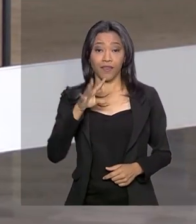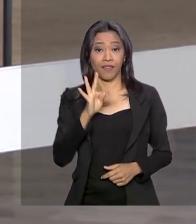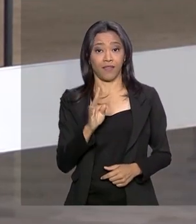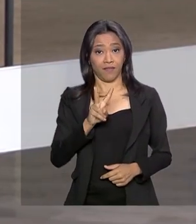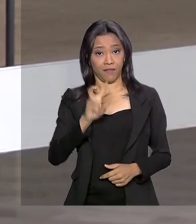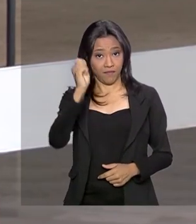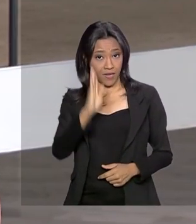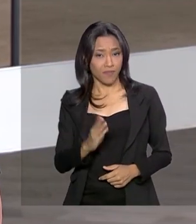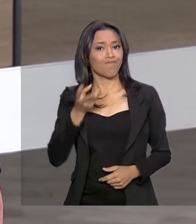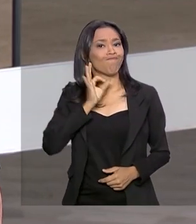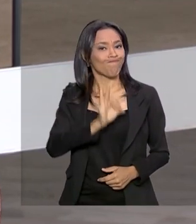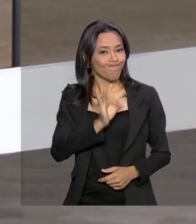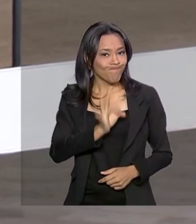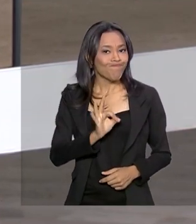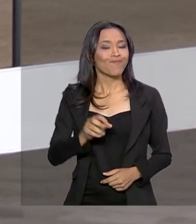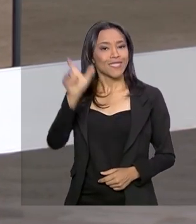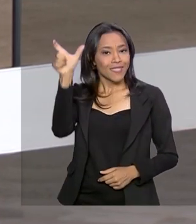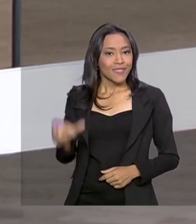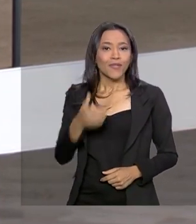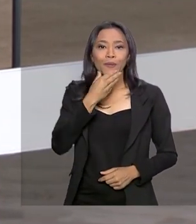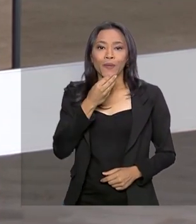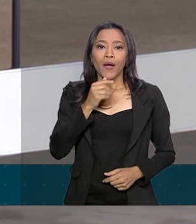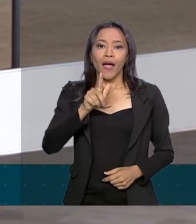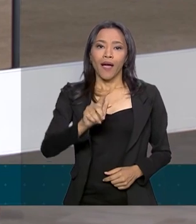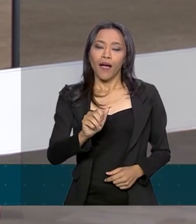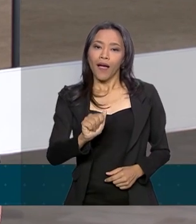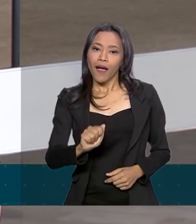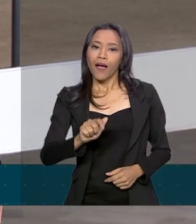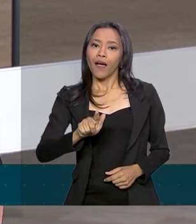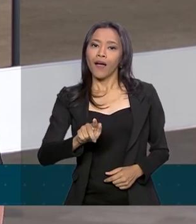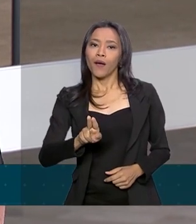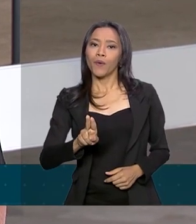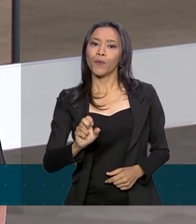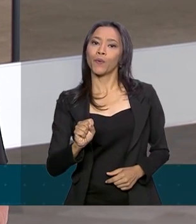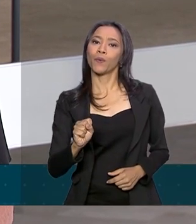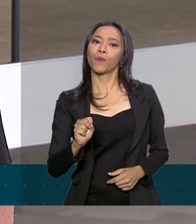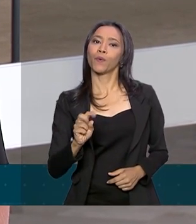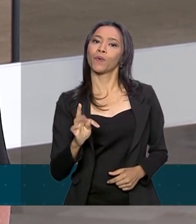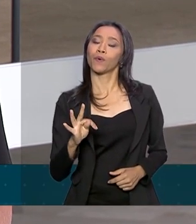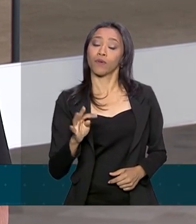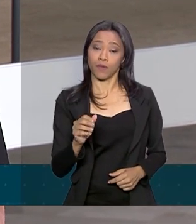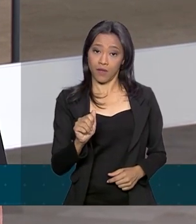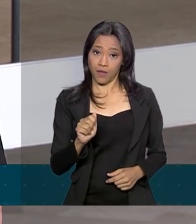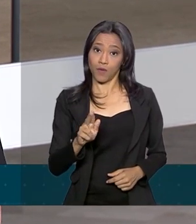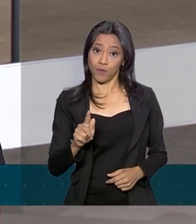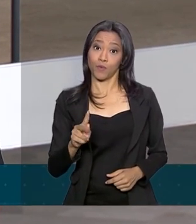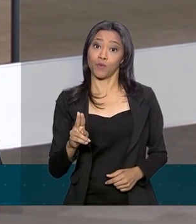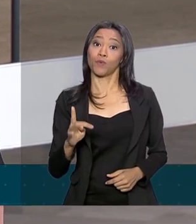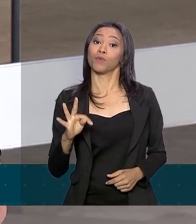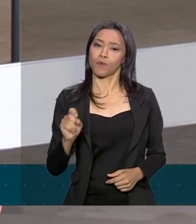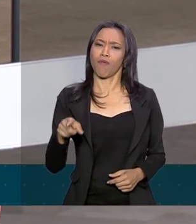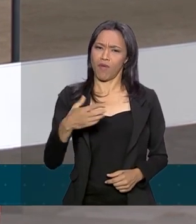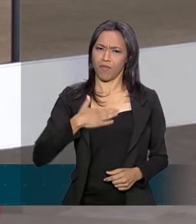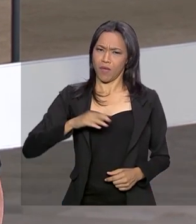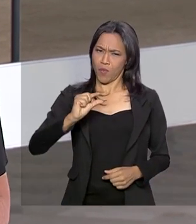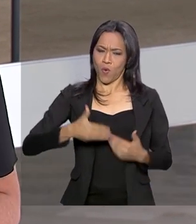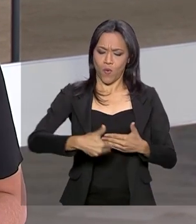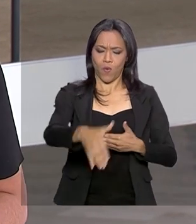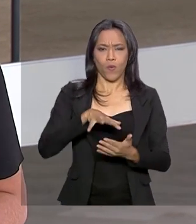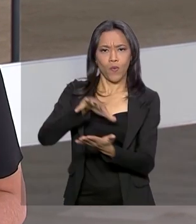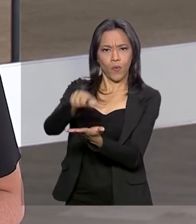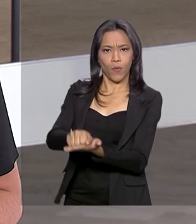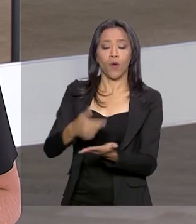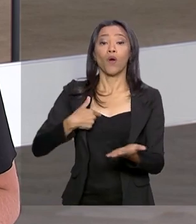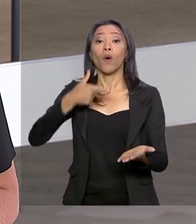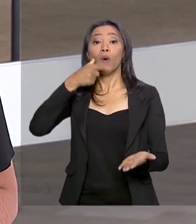é isso mesmo a posse de augusto aras está marcada para daqui a pouquinho às 10 horas aqui no palácio do planalto ontem um novo